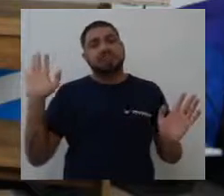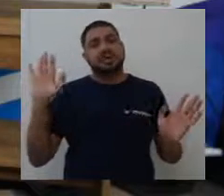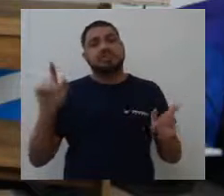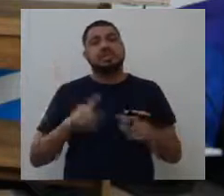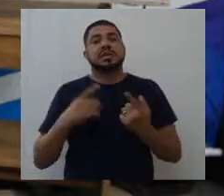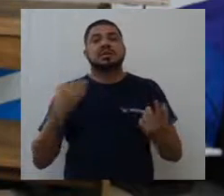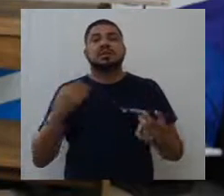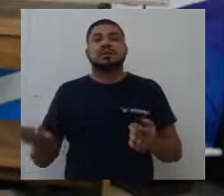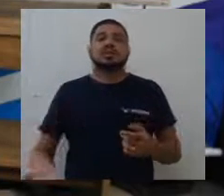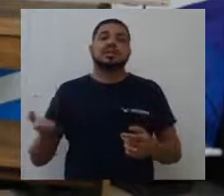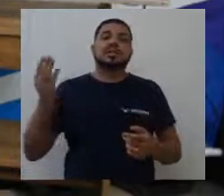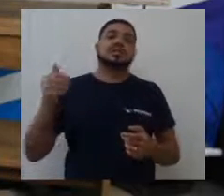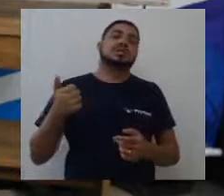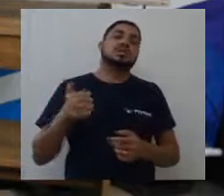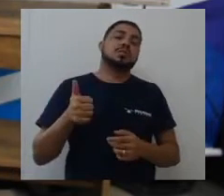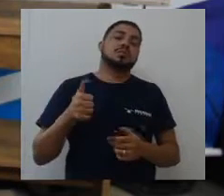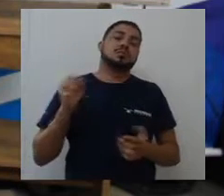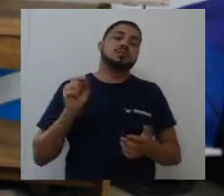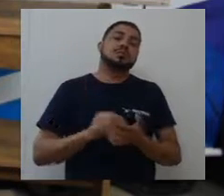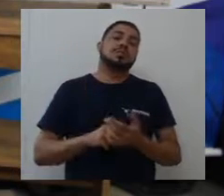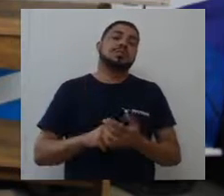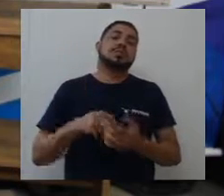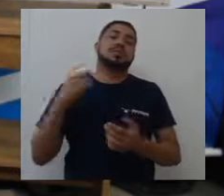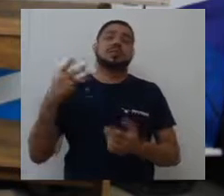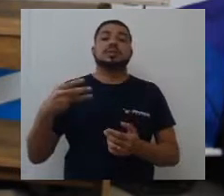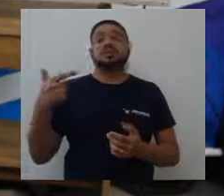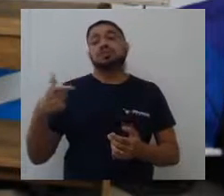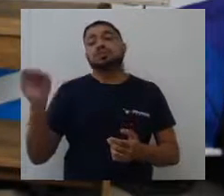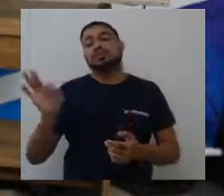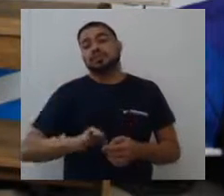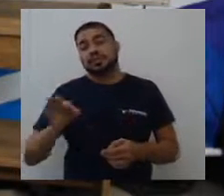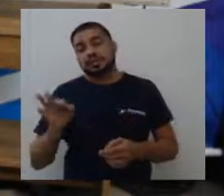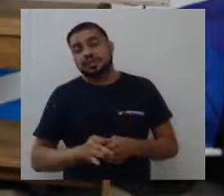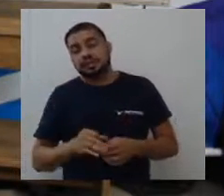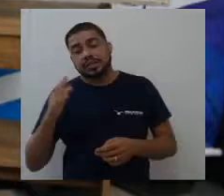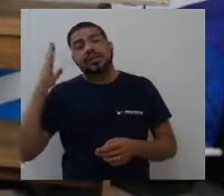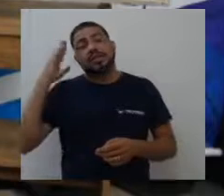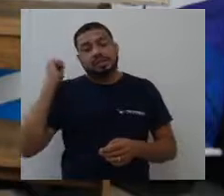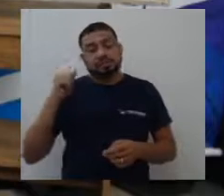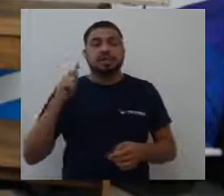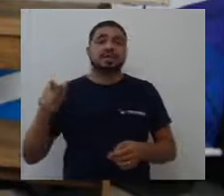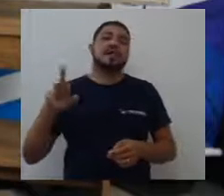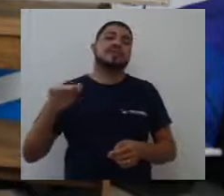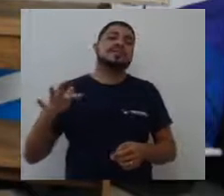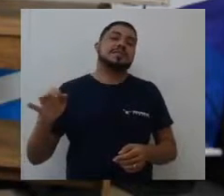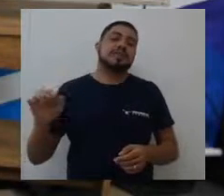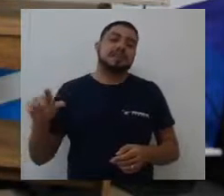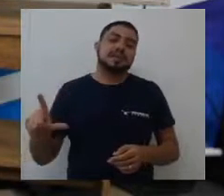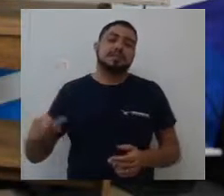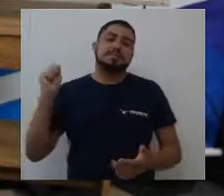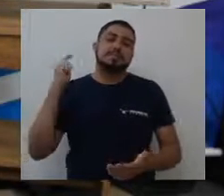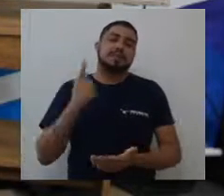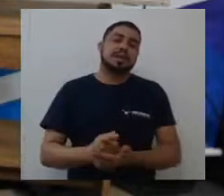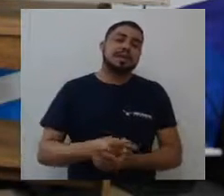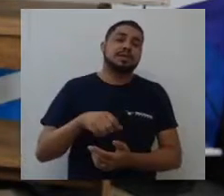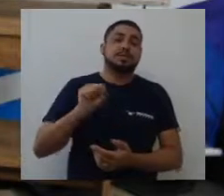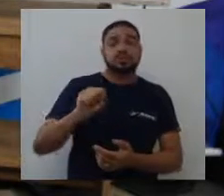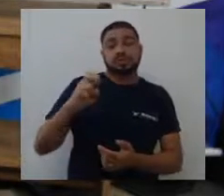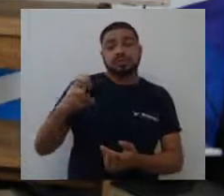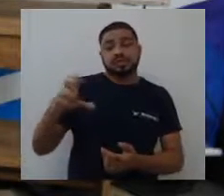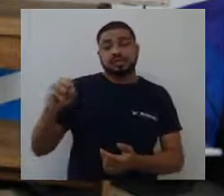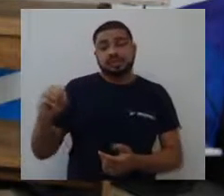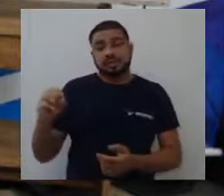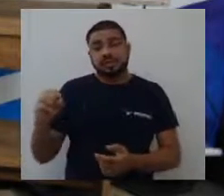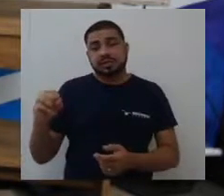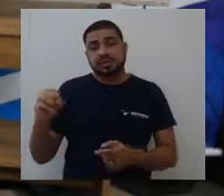vou aumentar em 11,32%. Dessa forma, sabemos que Rafael paga R$ 850